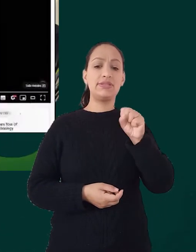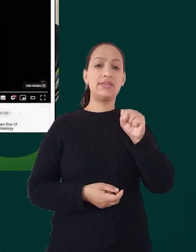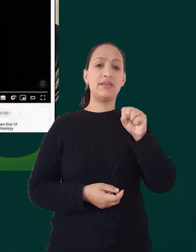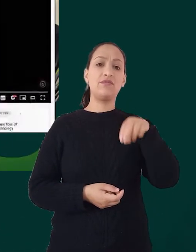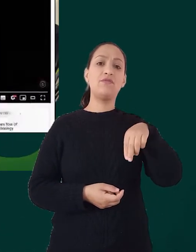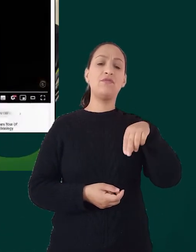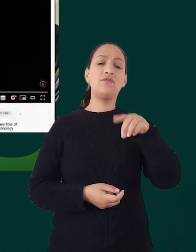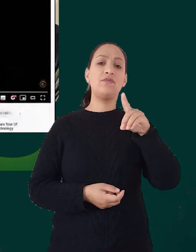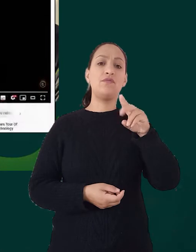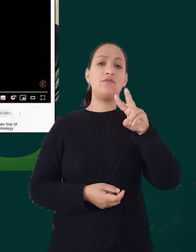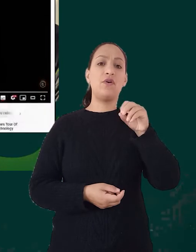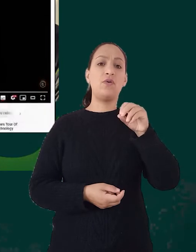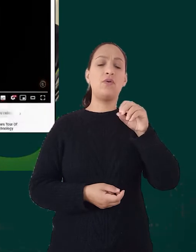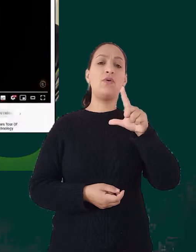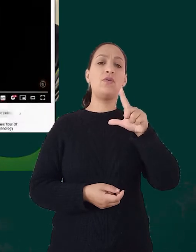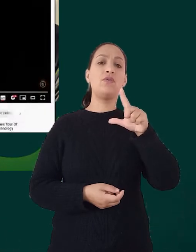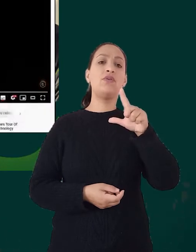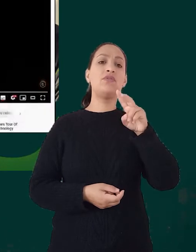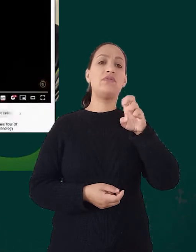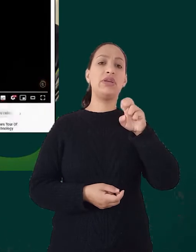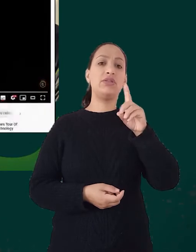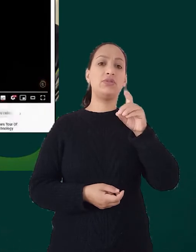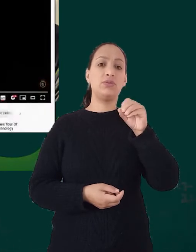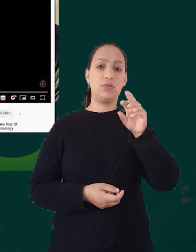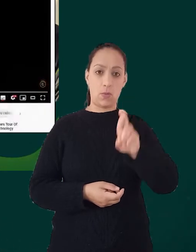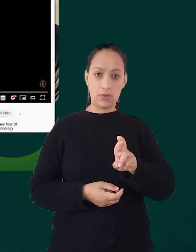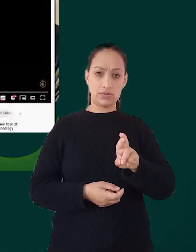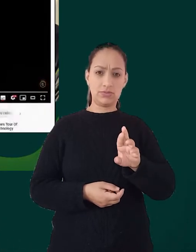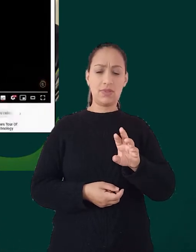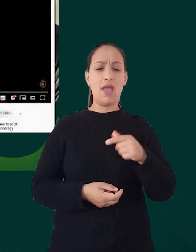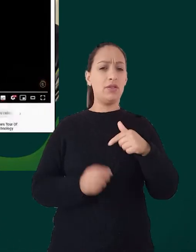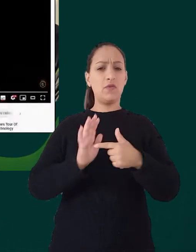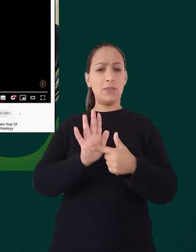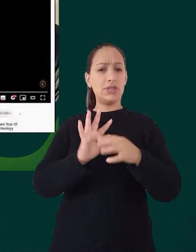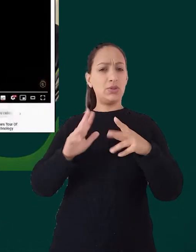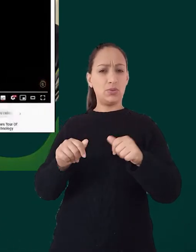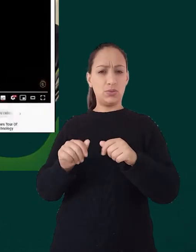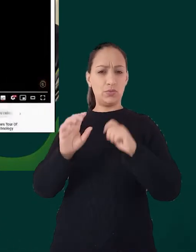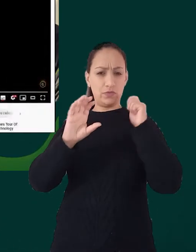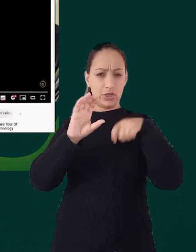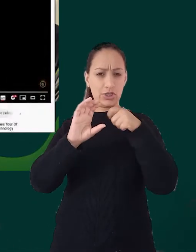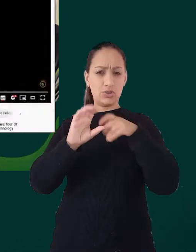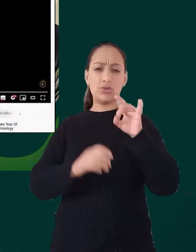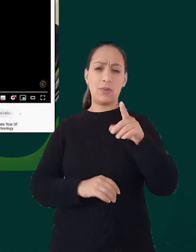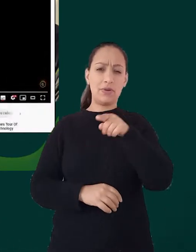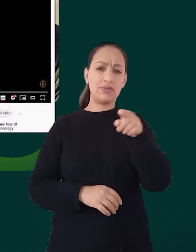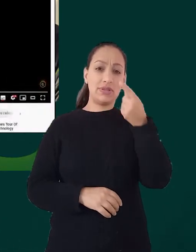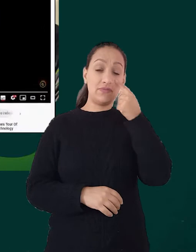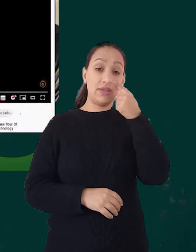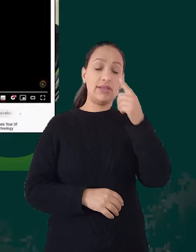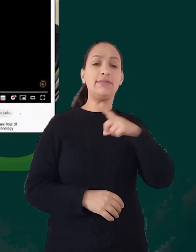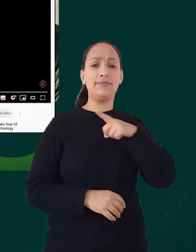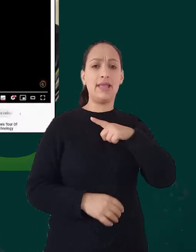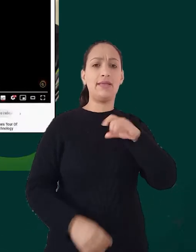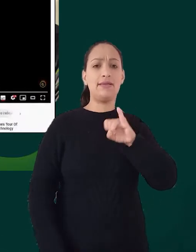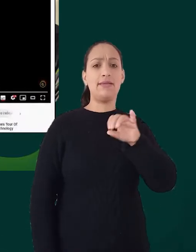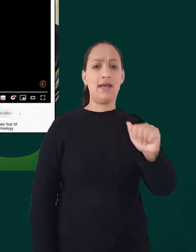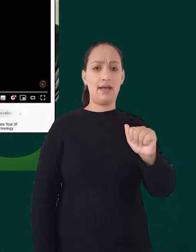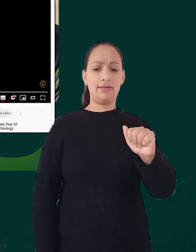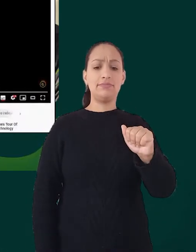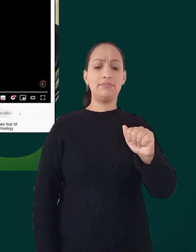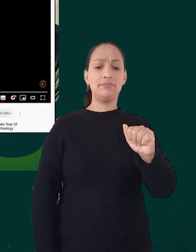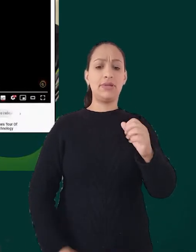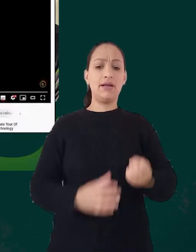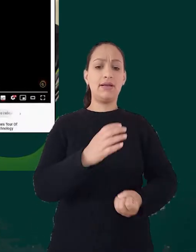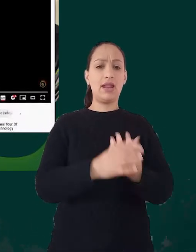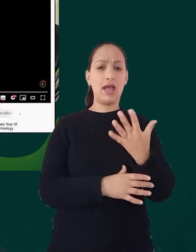o vídeo, não, tá, pessoal? É bem para que vocês compreendam que existe inteligência artificial colocada para, inclusive, criar o